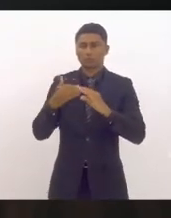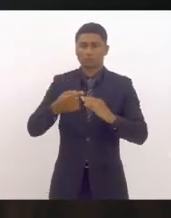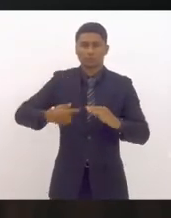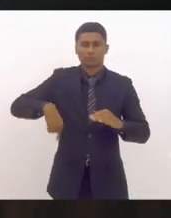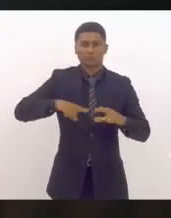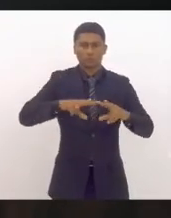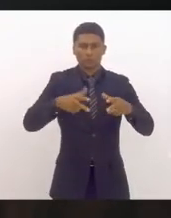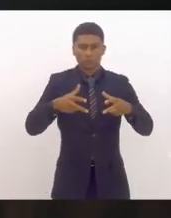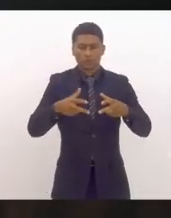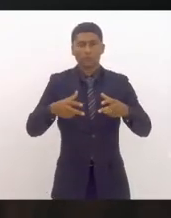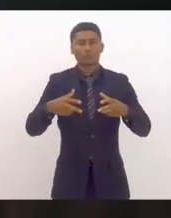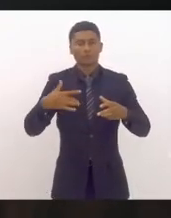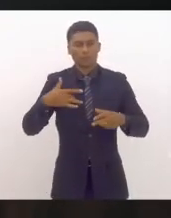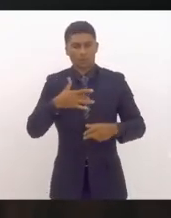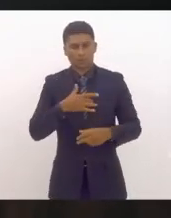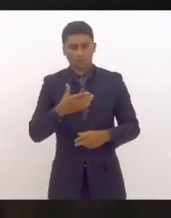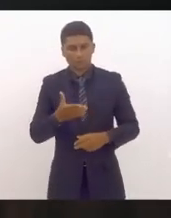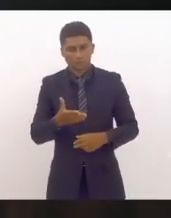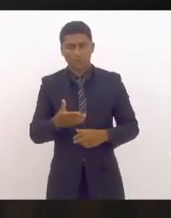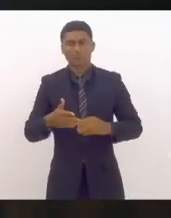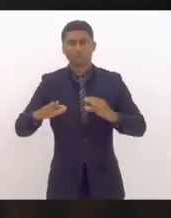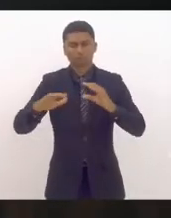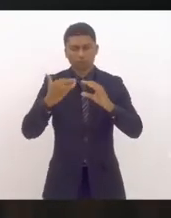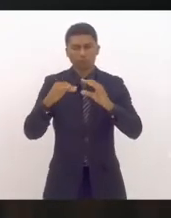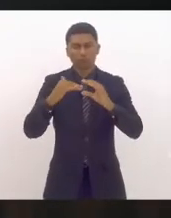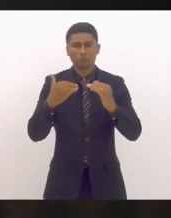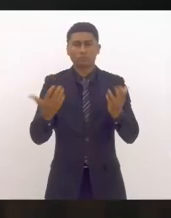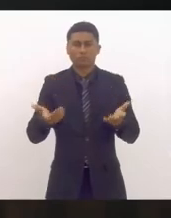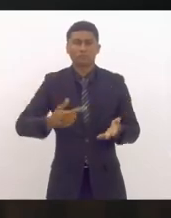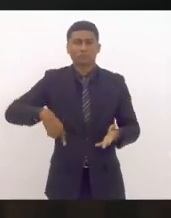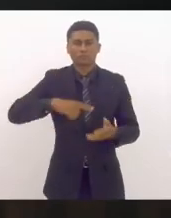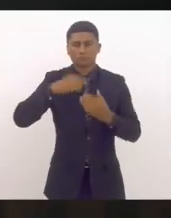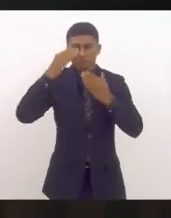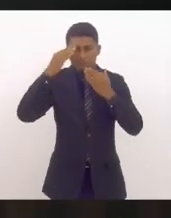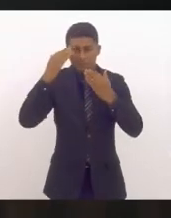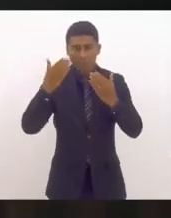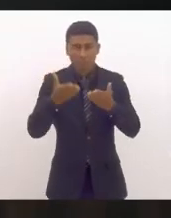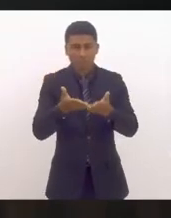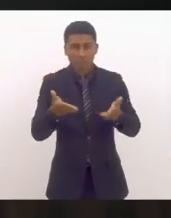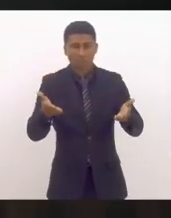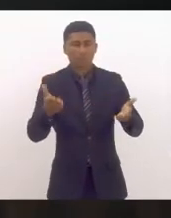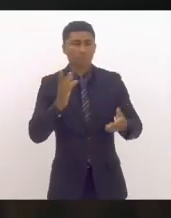comissão, Comissão de Saúde. Por tudo isso, nós agradecemos imensamente ao